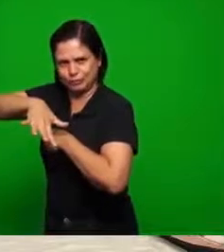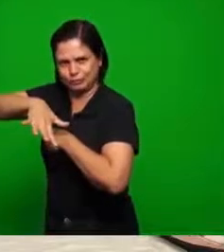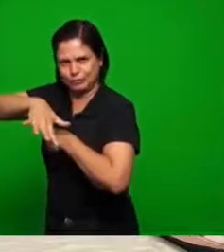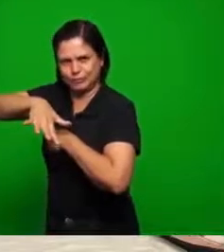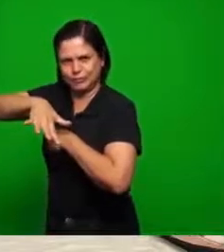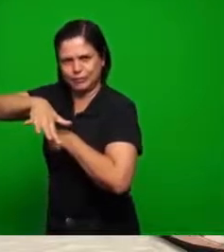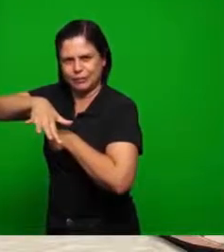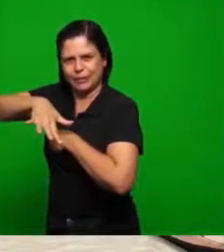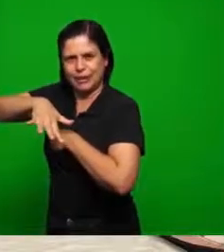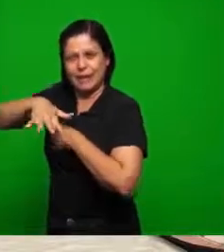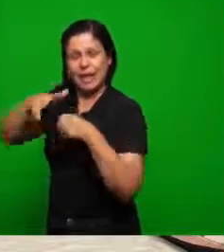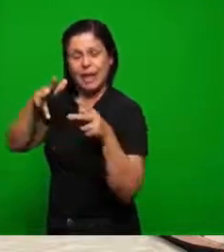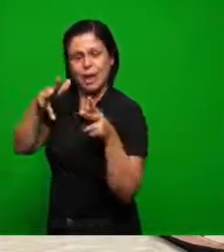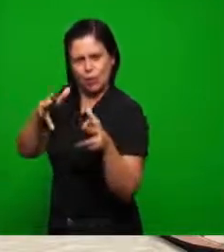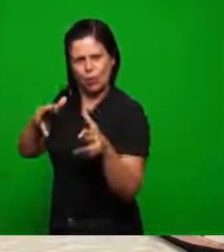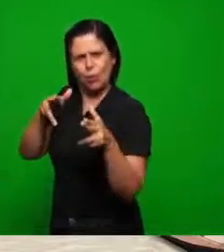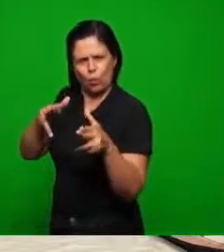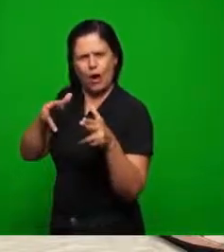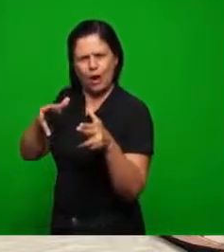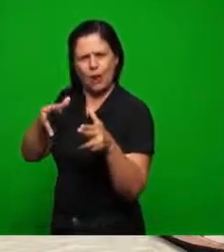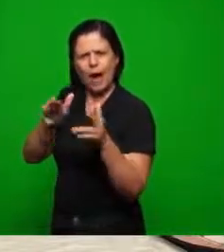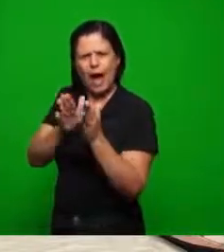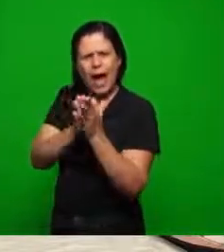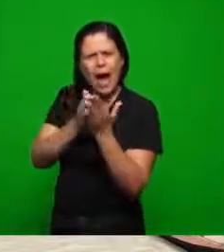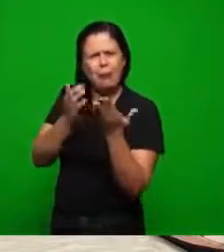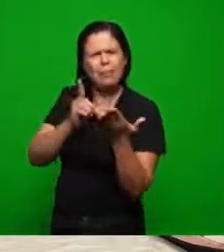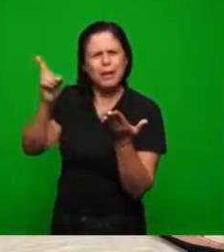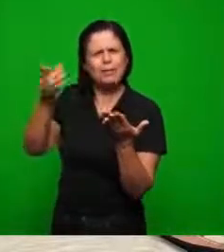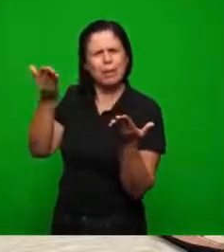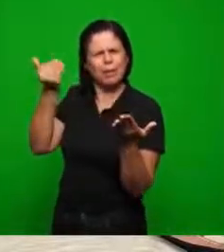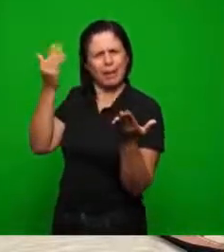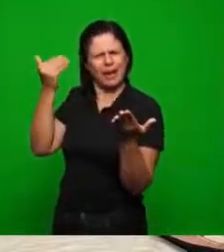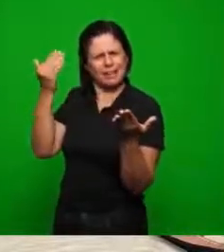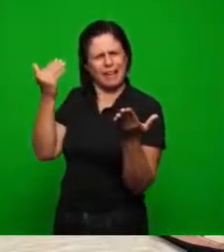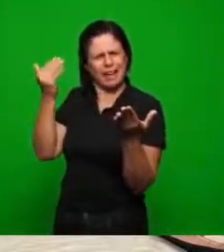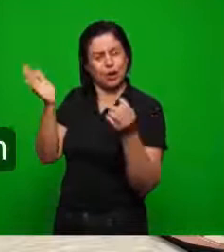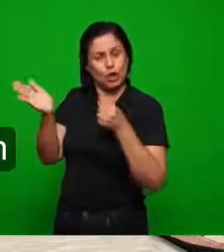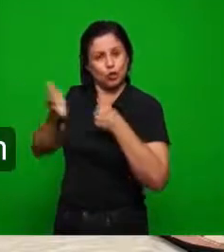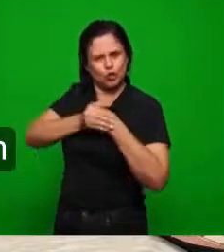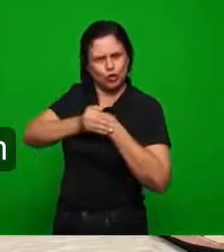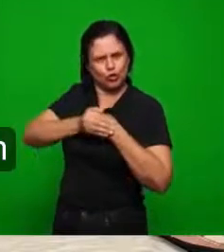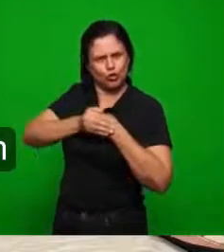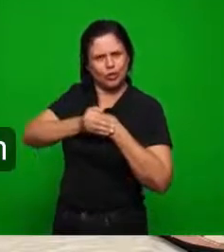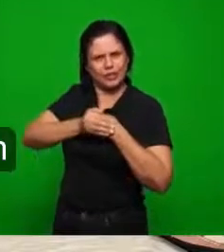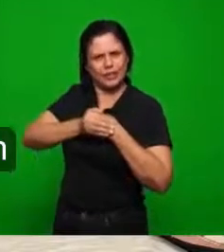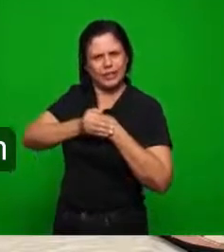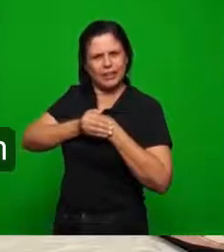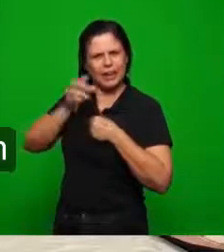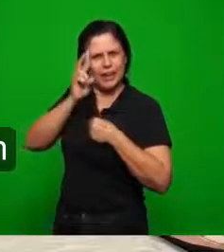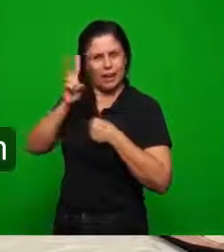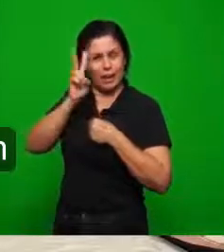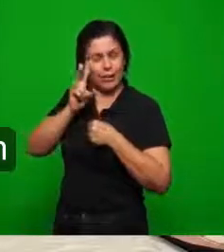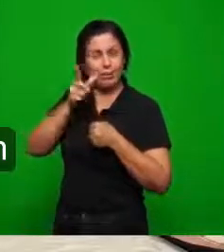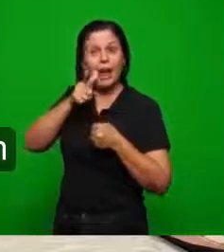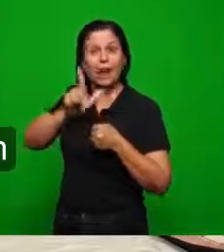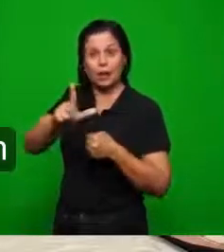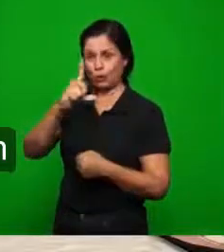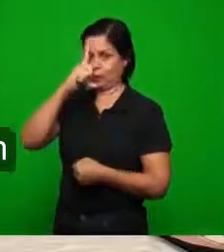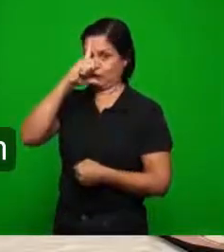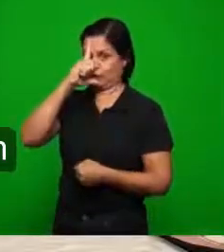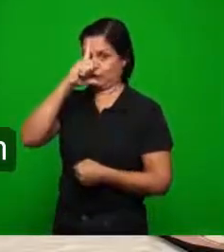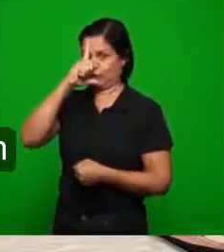estava escondida no campo dos interesses religiosos da época, daquela época,